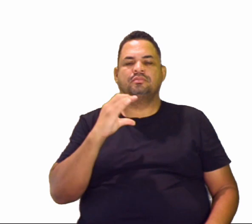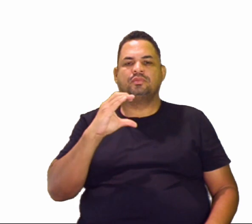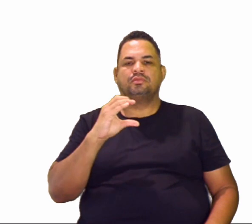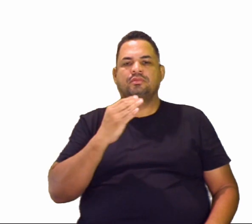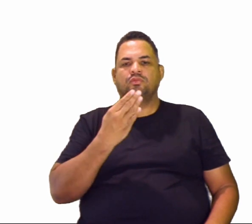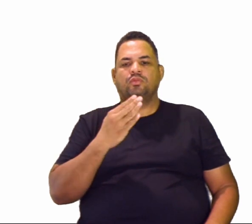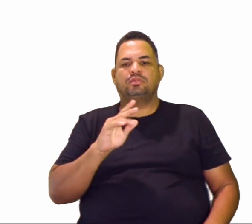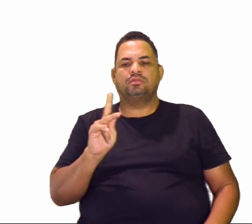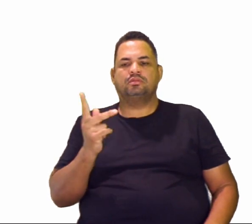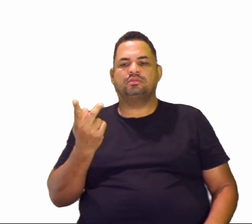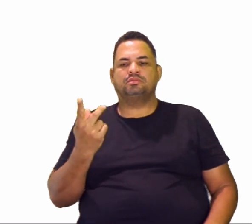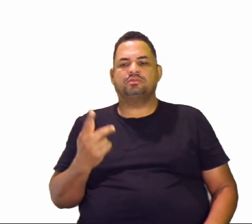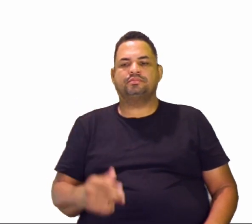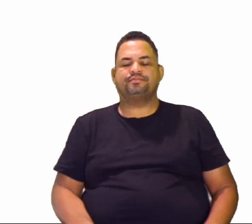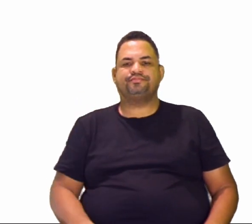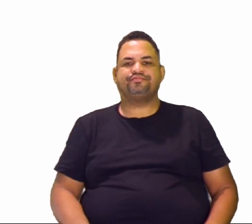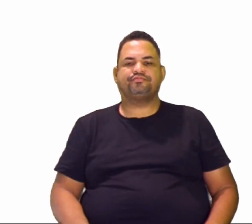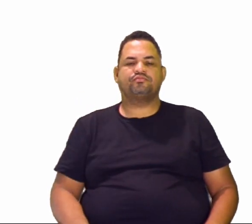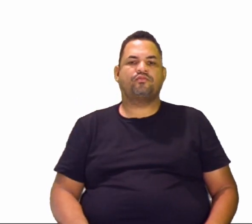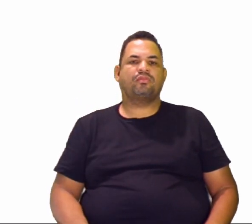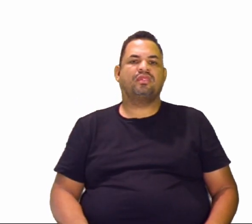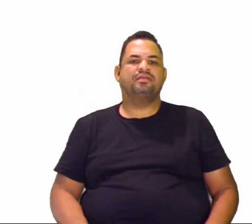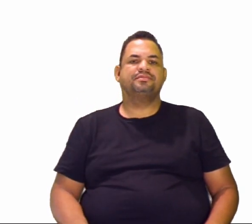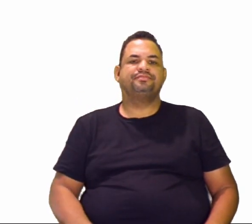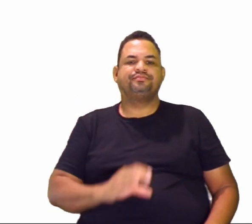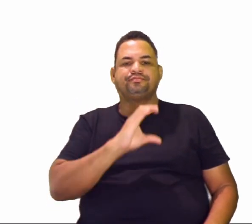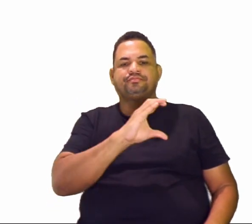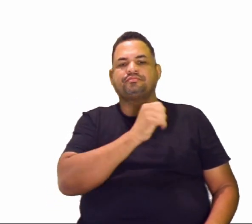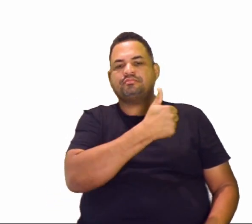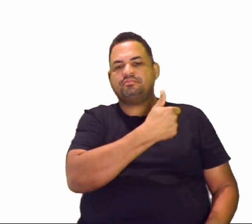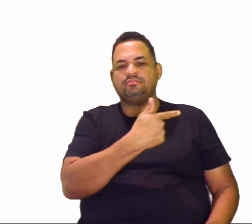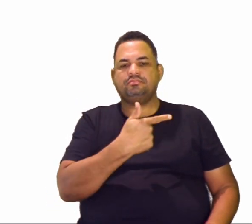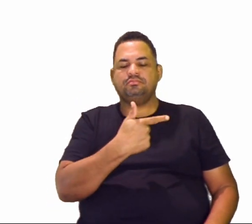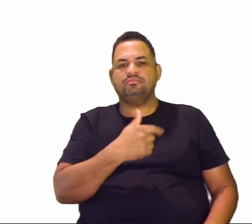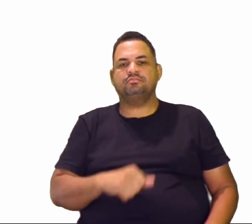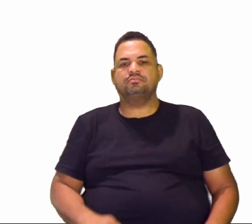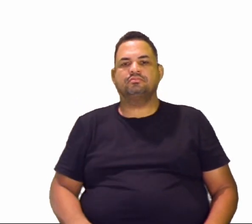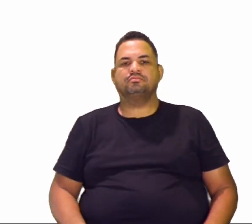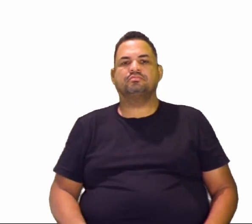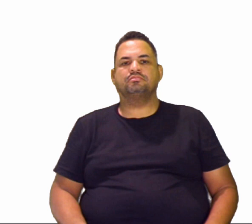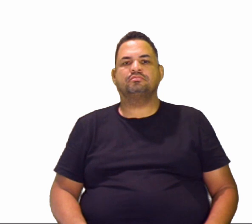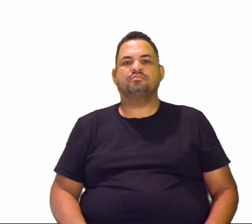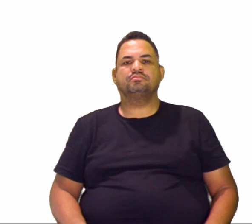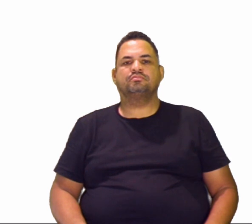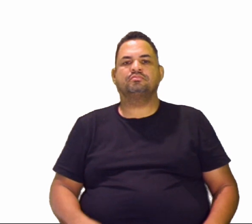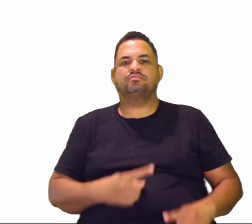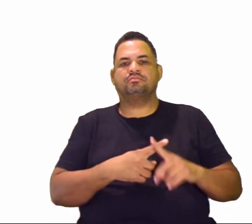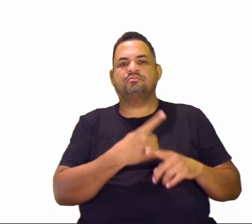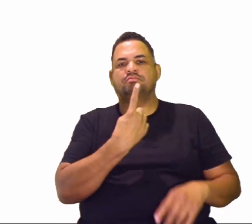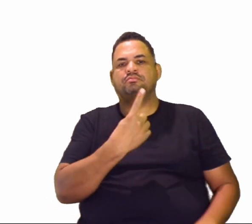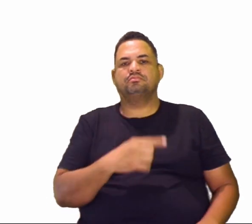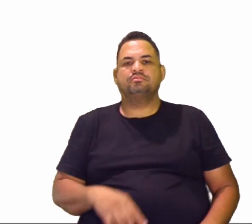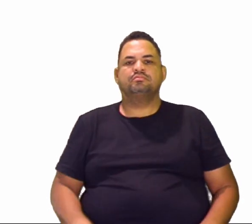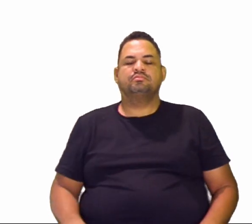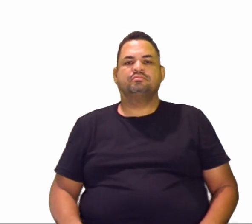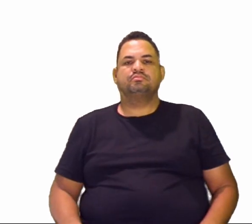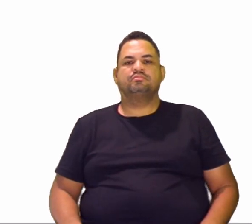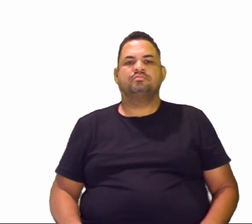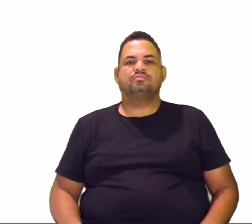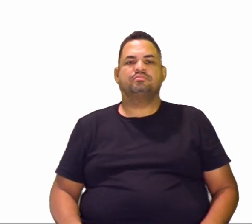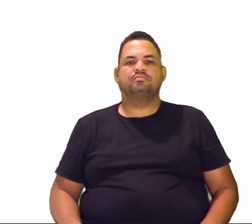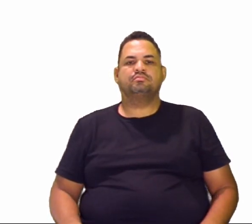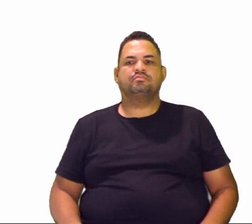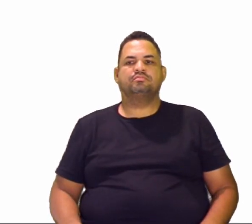4 hidrogênio. Como o carbono vale 12, então eu diria 12 vezes 1